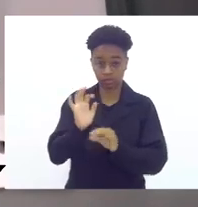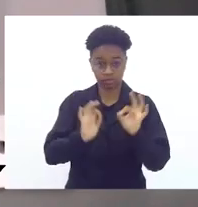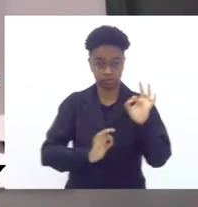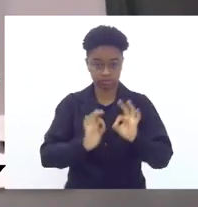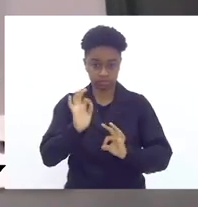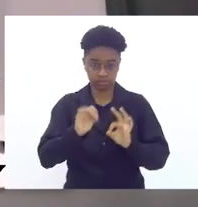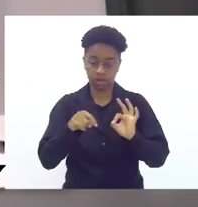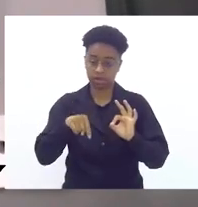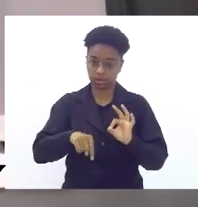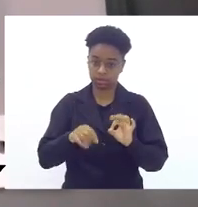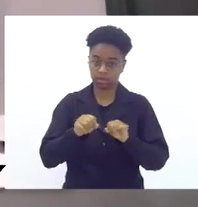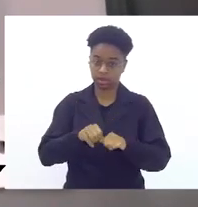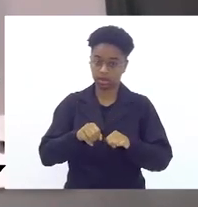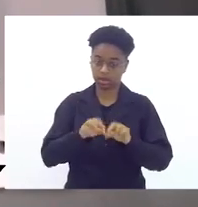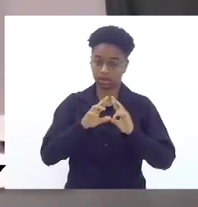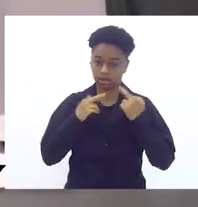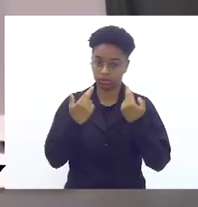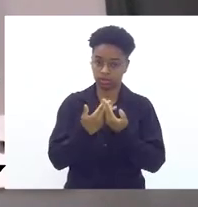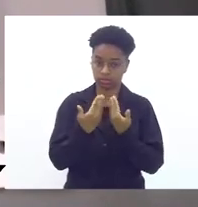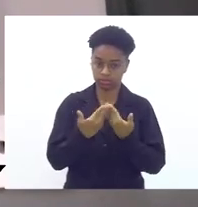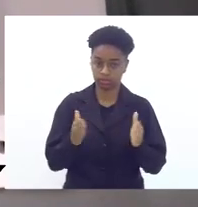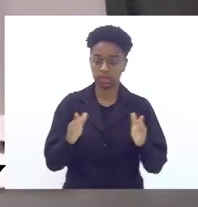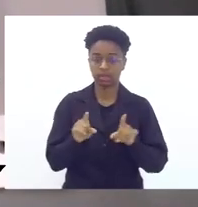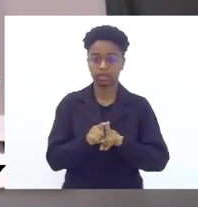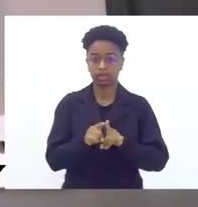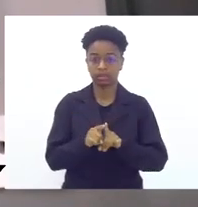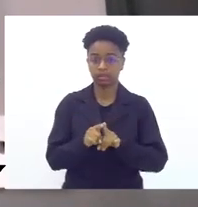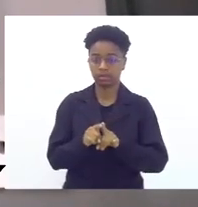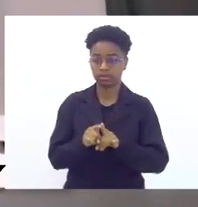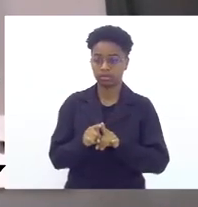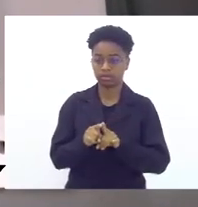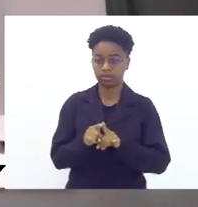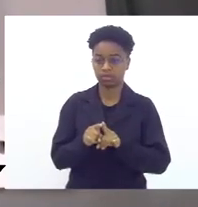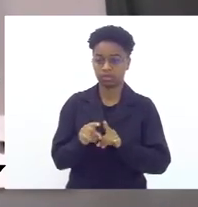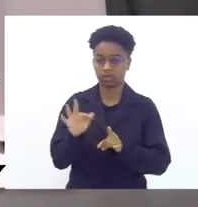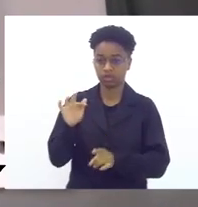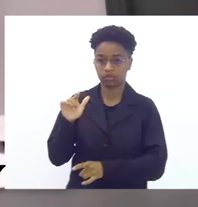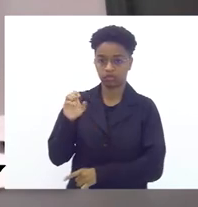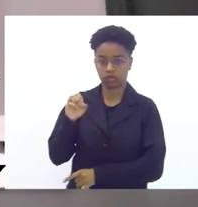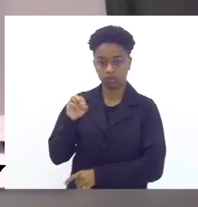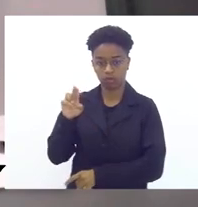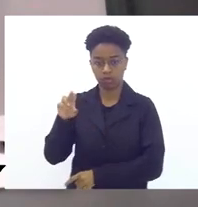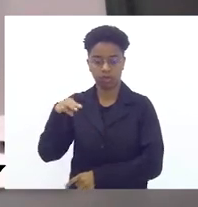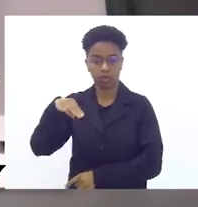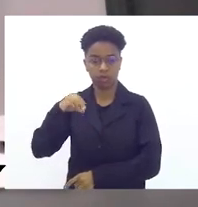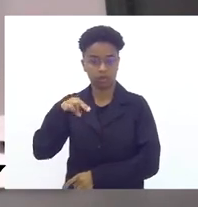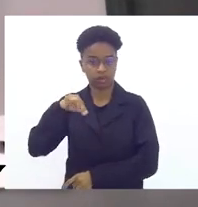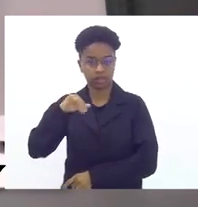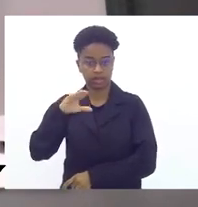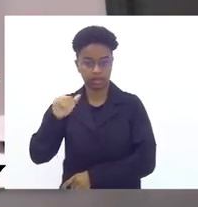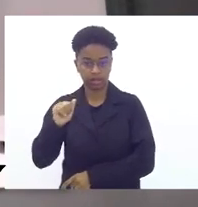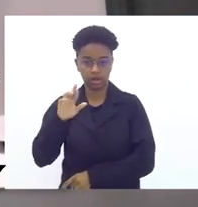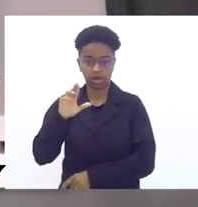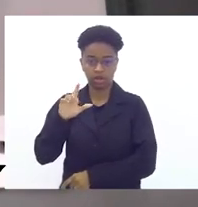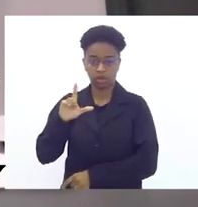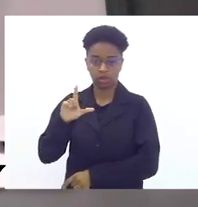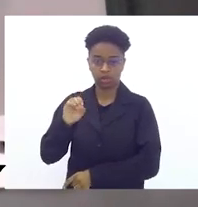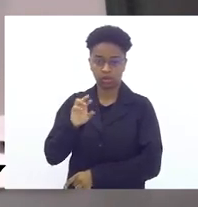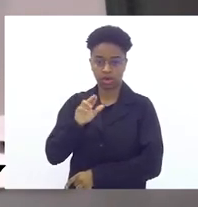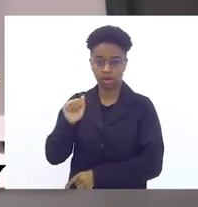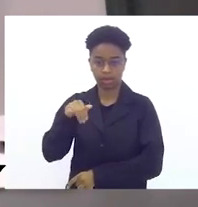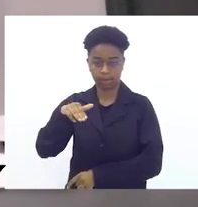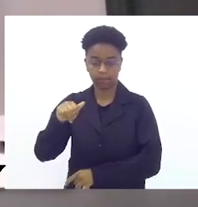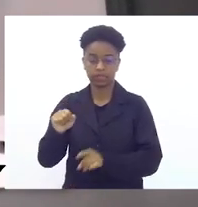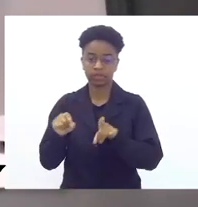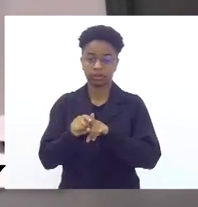essa audiência pública entre elas a flor a Monique Sá alohama e o Daniel Melo